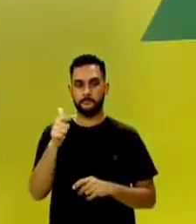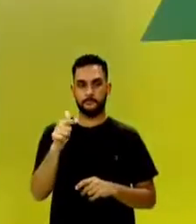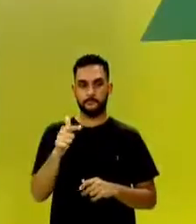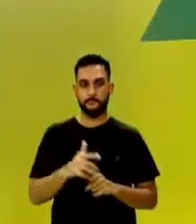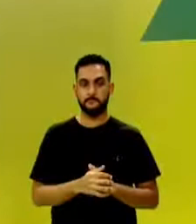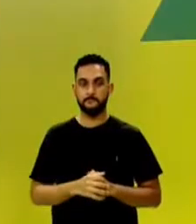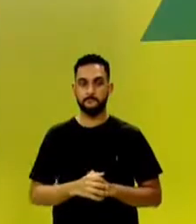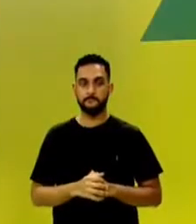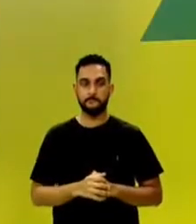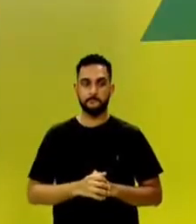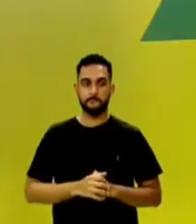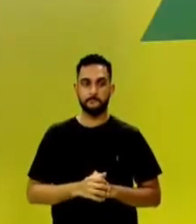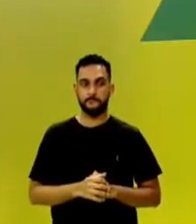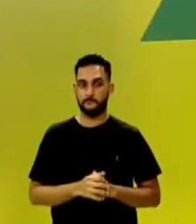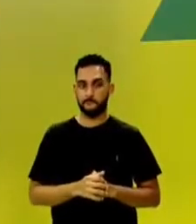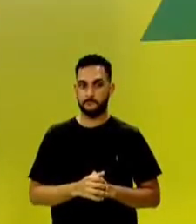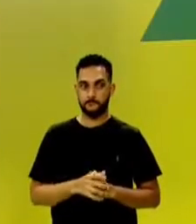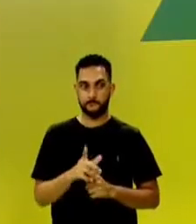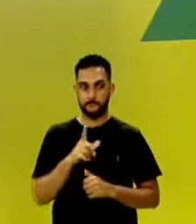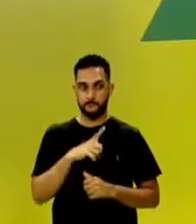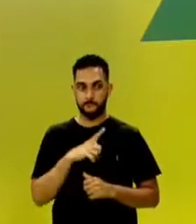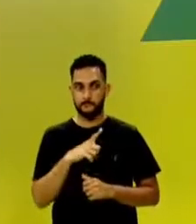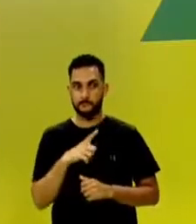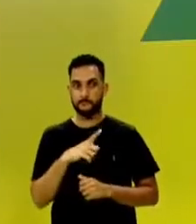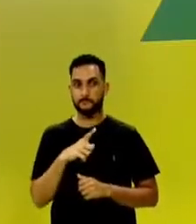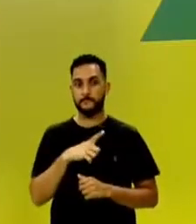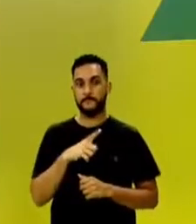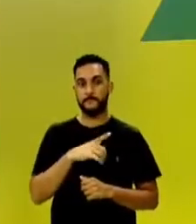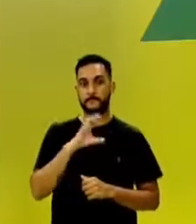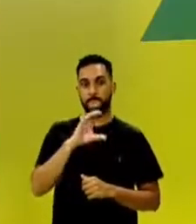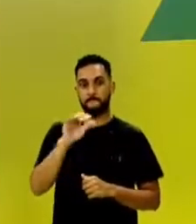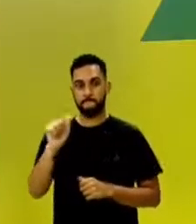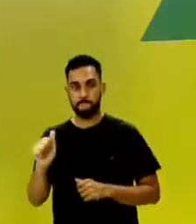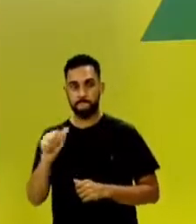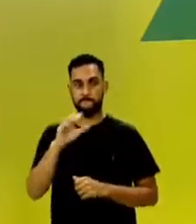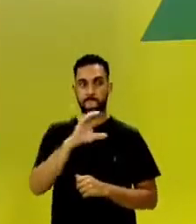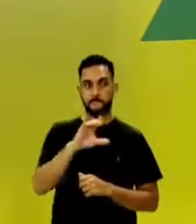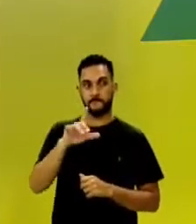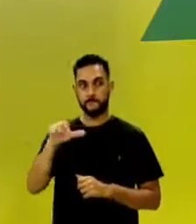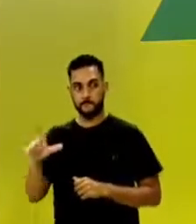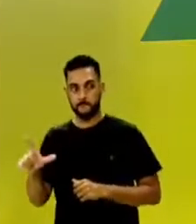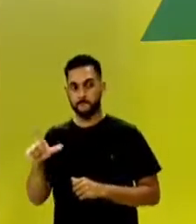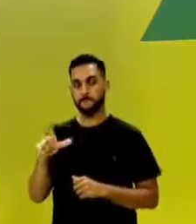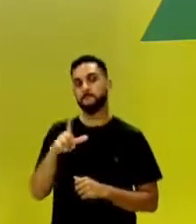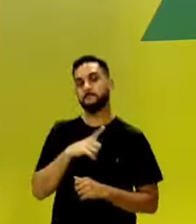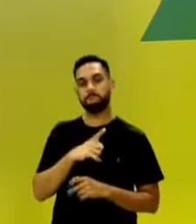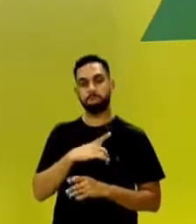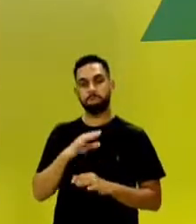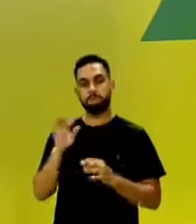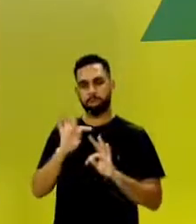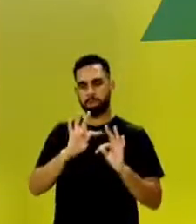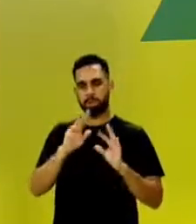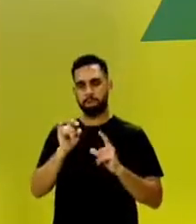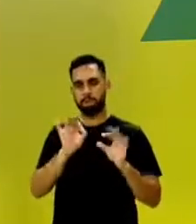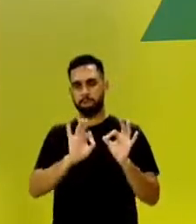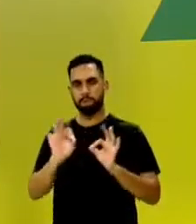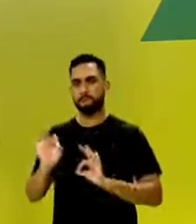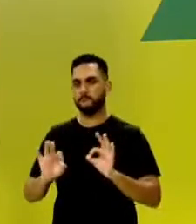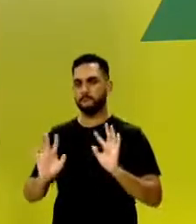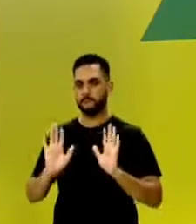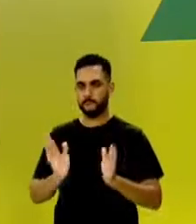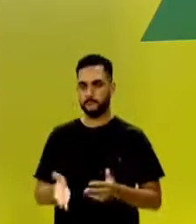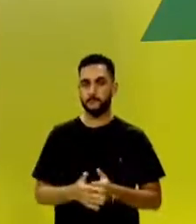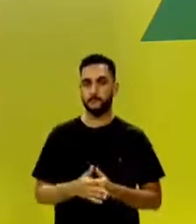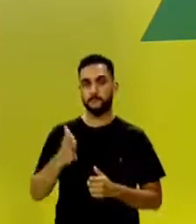e as apresentações algébricas a gente tem os coeficientes angular coeficiente linear então a equação ajeitadinha aqui e eu quero